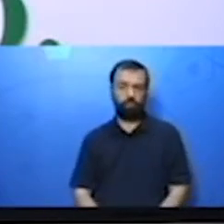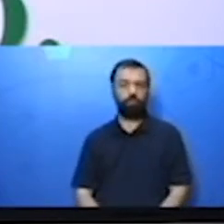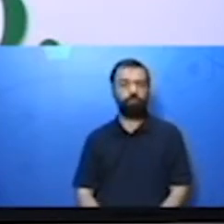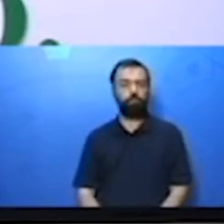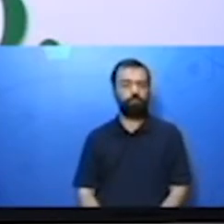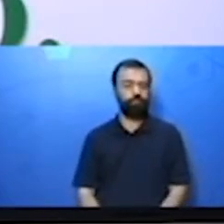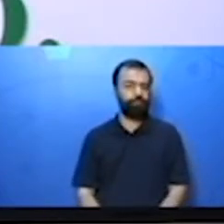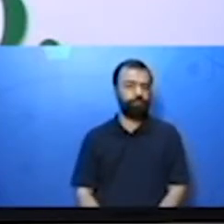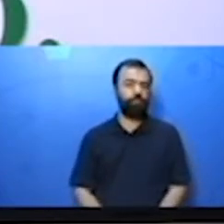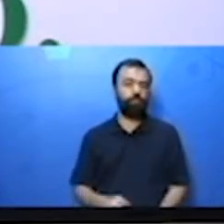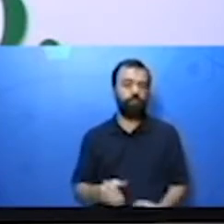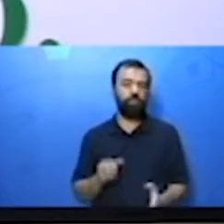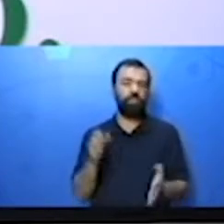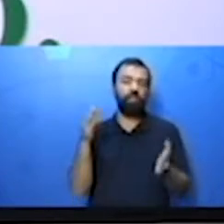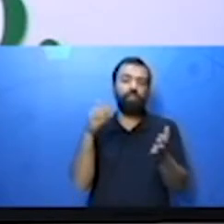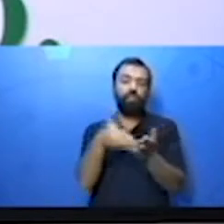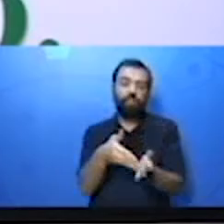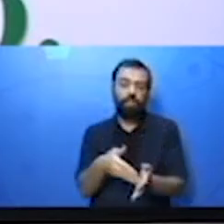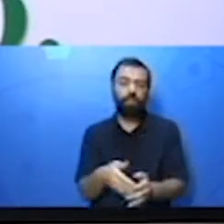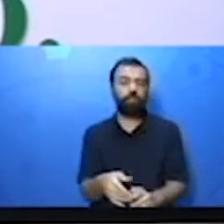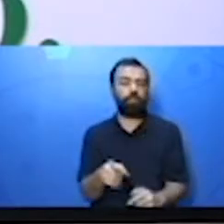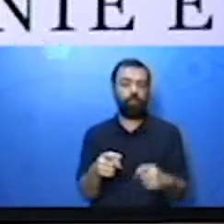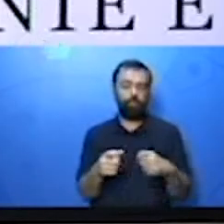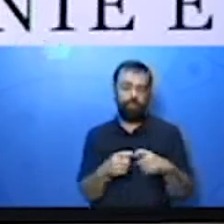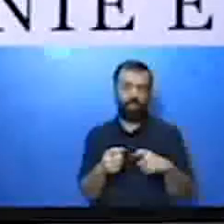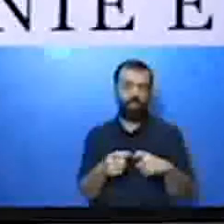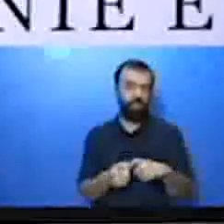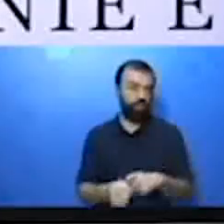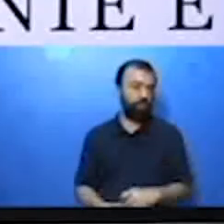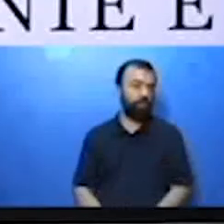doença. Procure um médico.